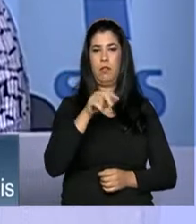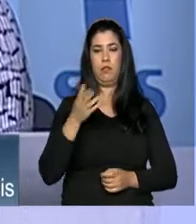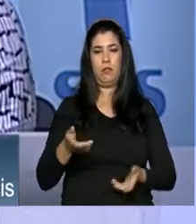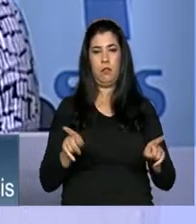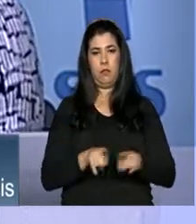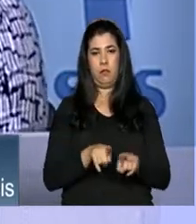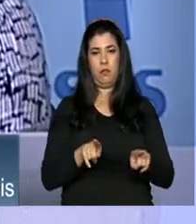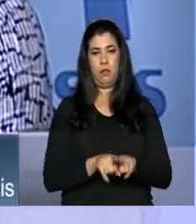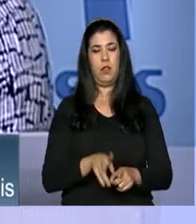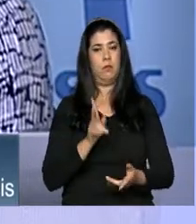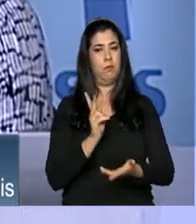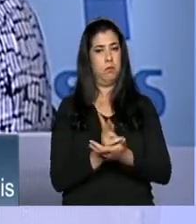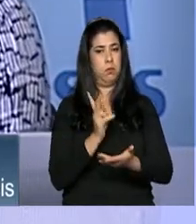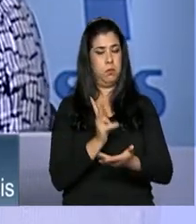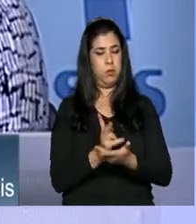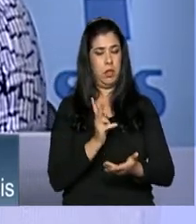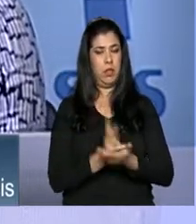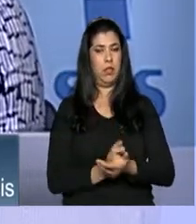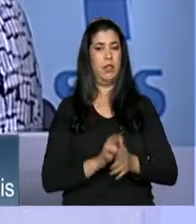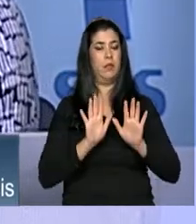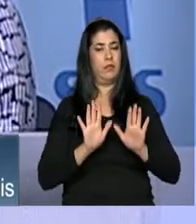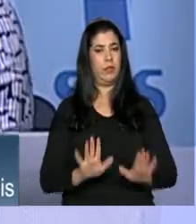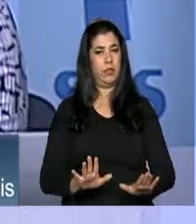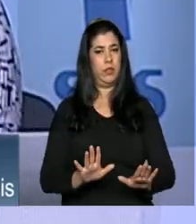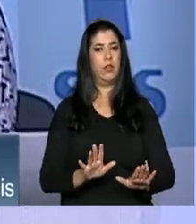estabilidade em relação à obesidade.